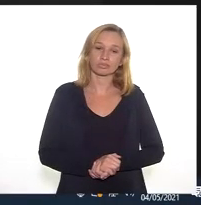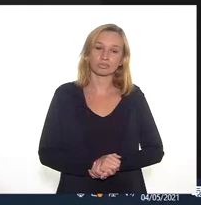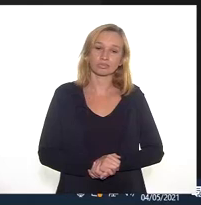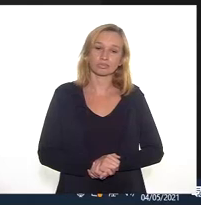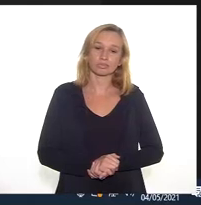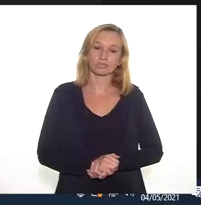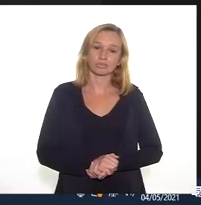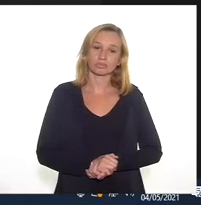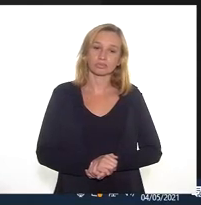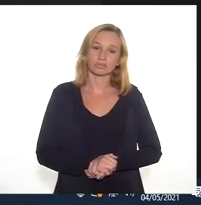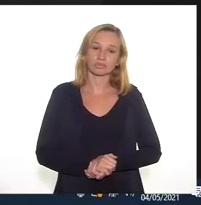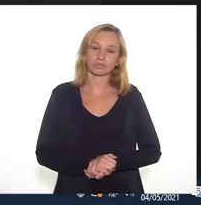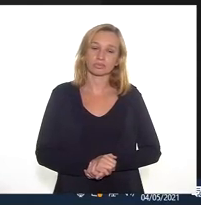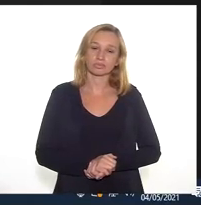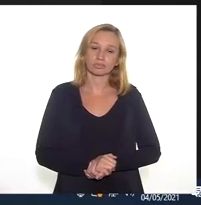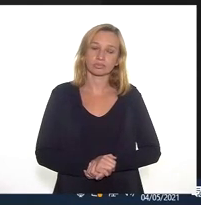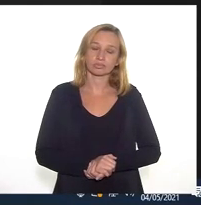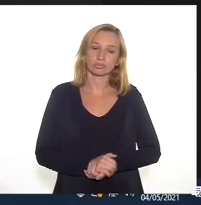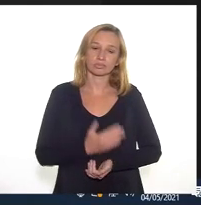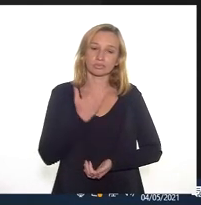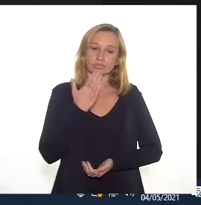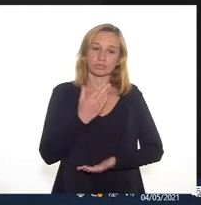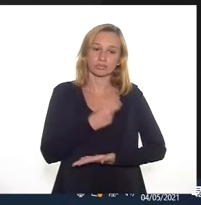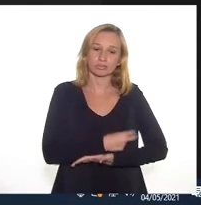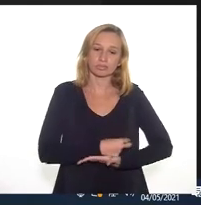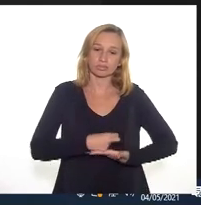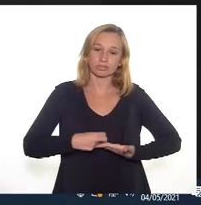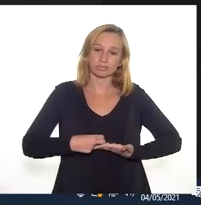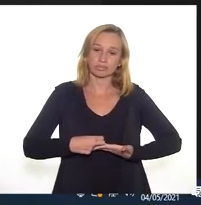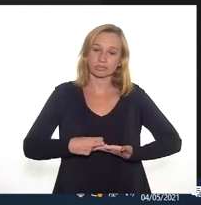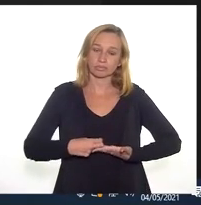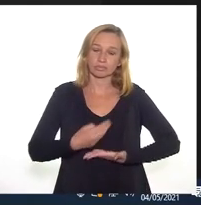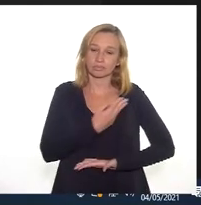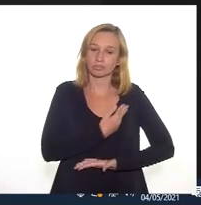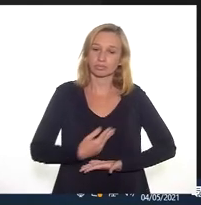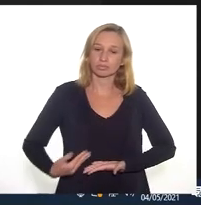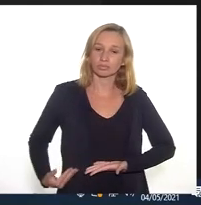respeito ao pedido do impeachment do